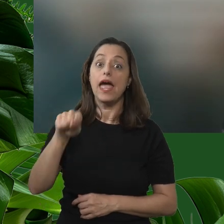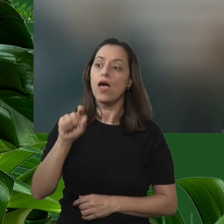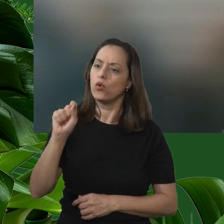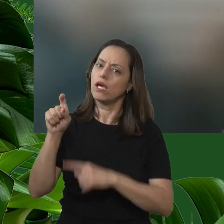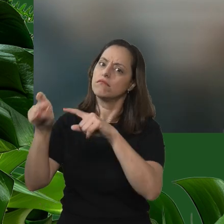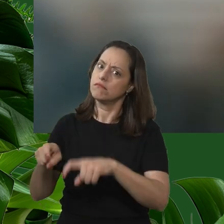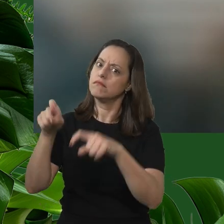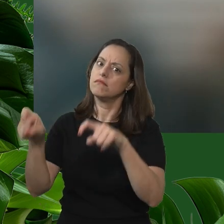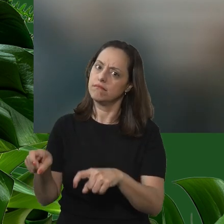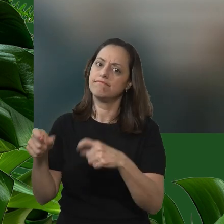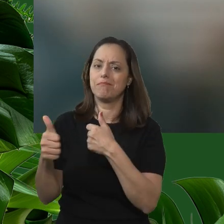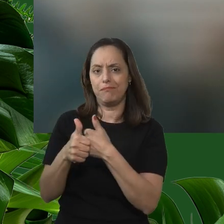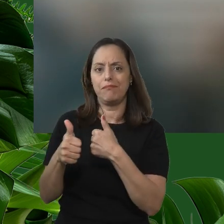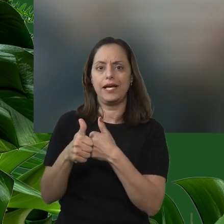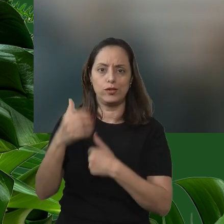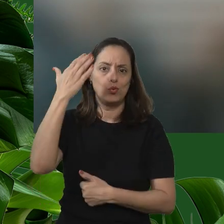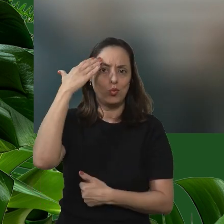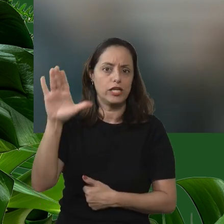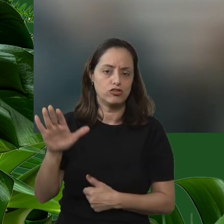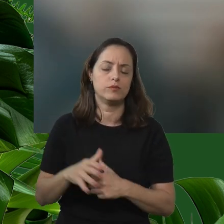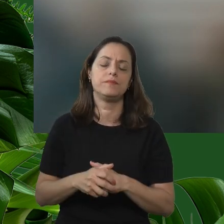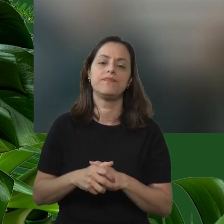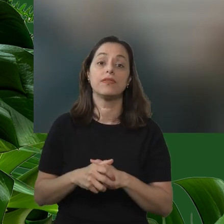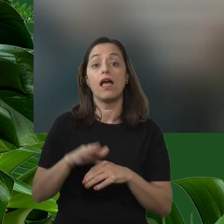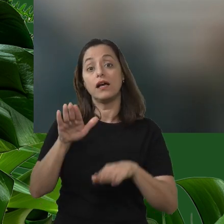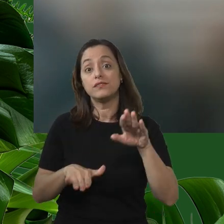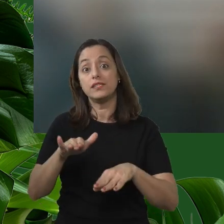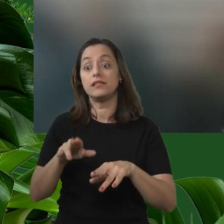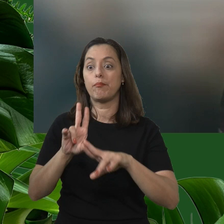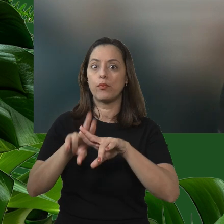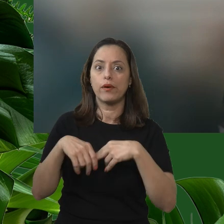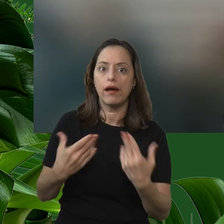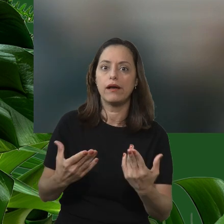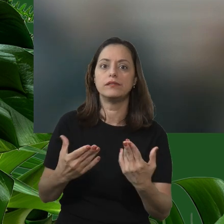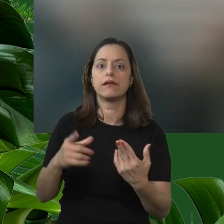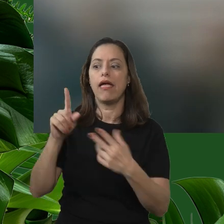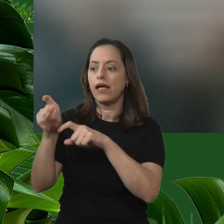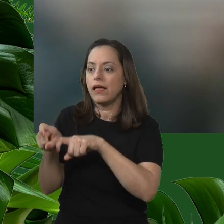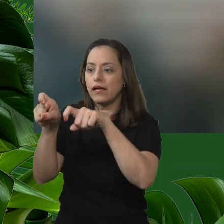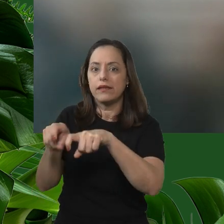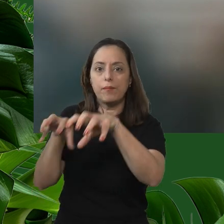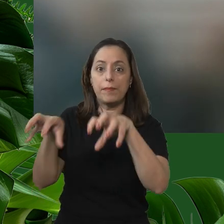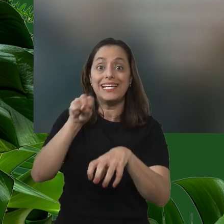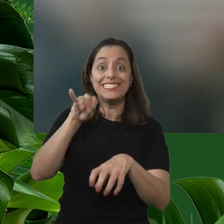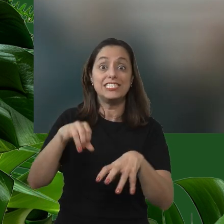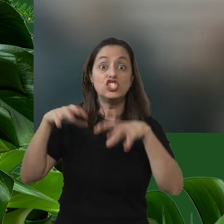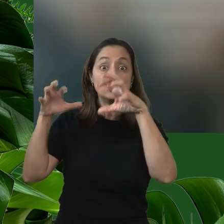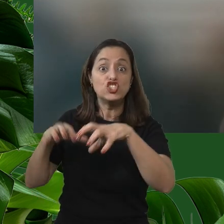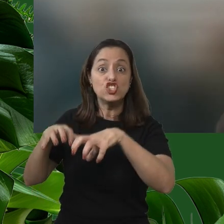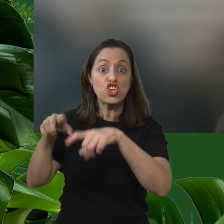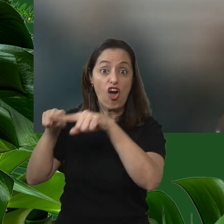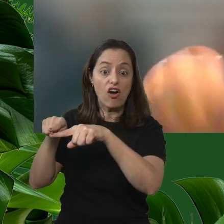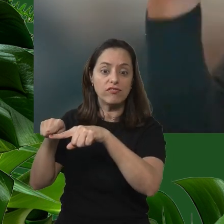metropolitana, é uma vocação do município. Muitas vezes, por conta da quantidade de agricultura na região, quando chove muito nessa região,